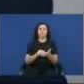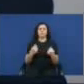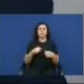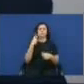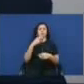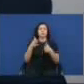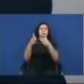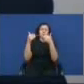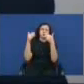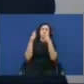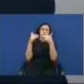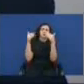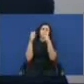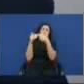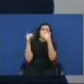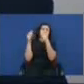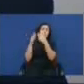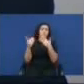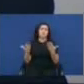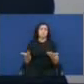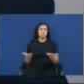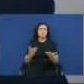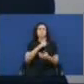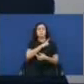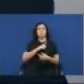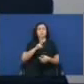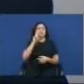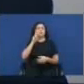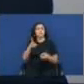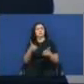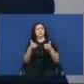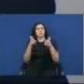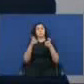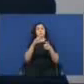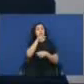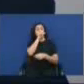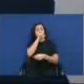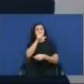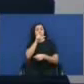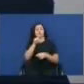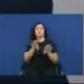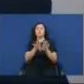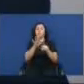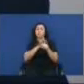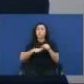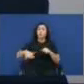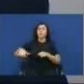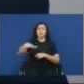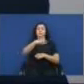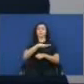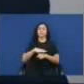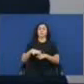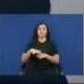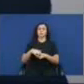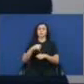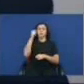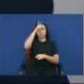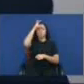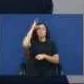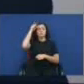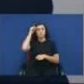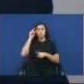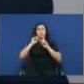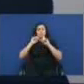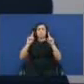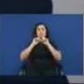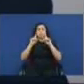moção de apelo para esse governo, para que realmente ele veja, não só a questão de Limeira, mas da nossa região toda, que a choradeira dos prefeitos